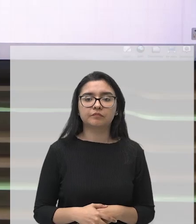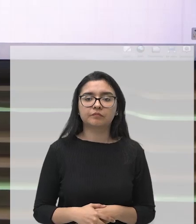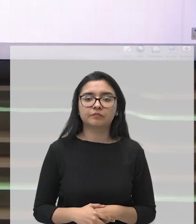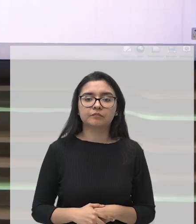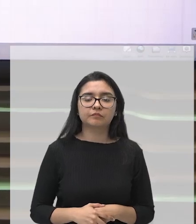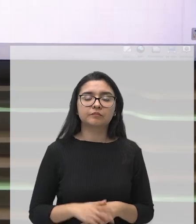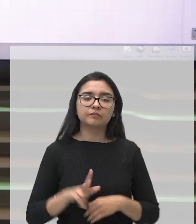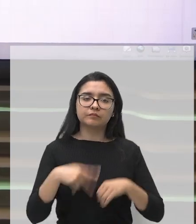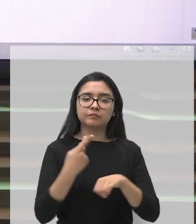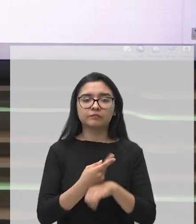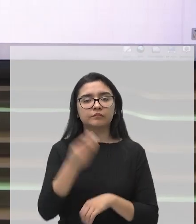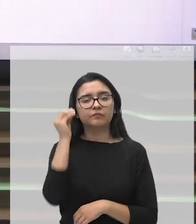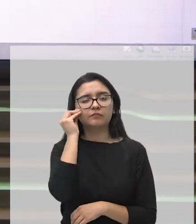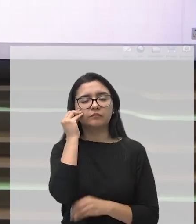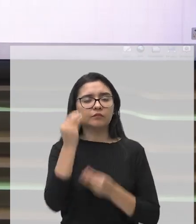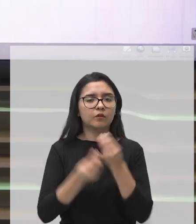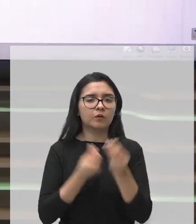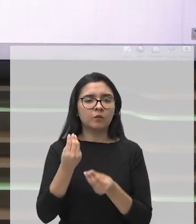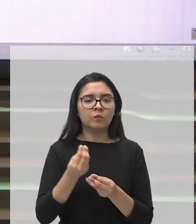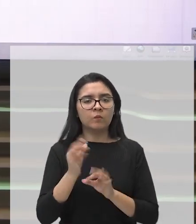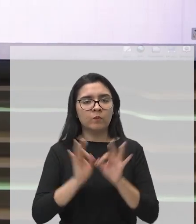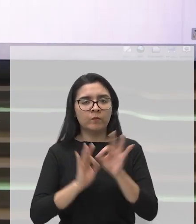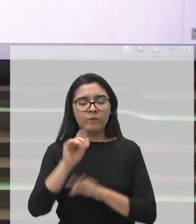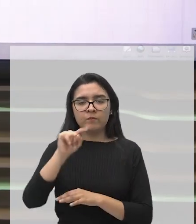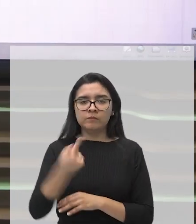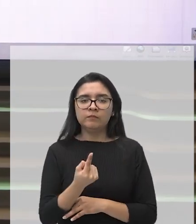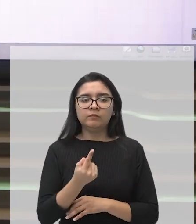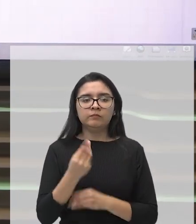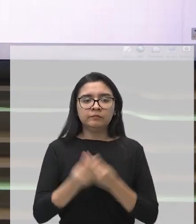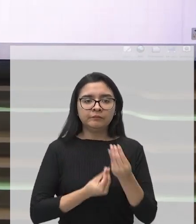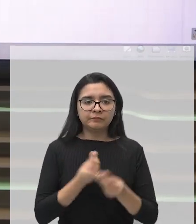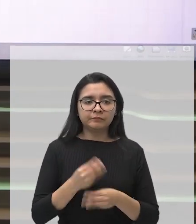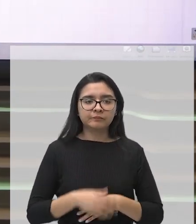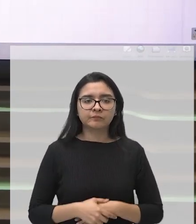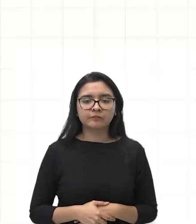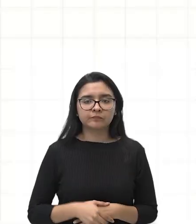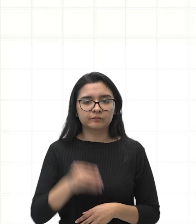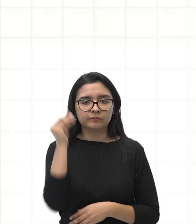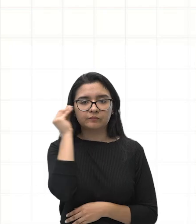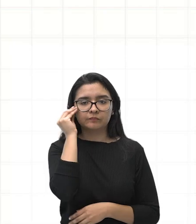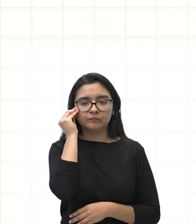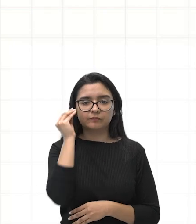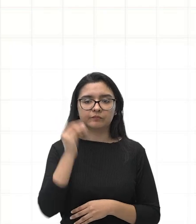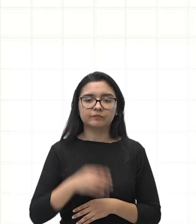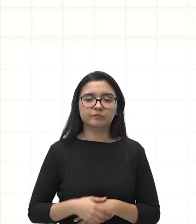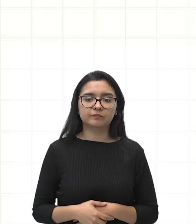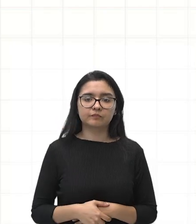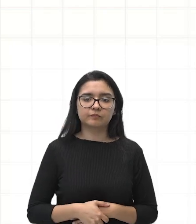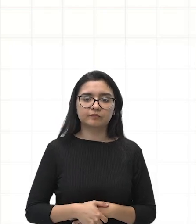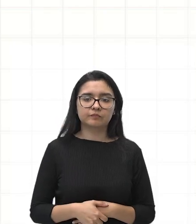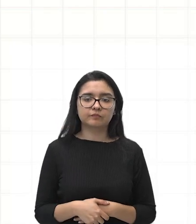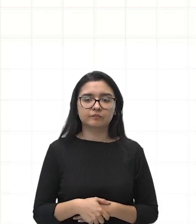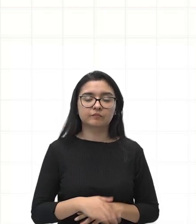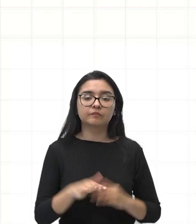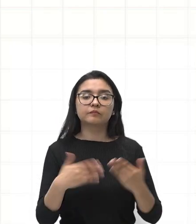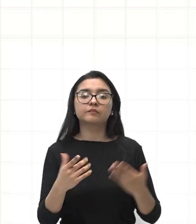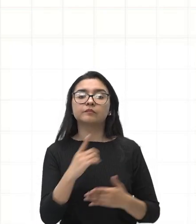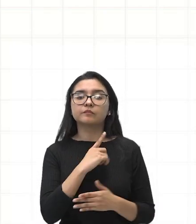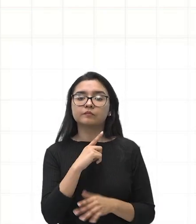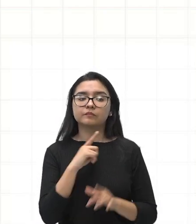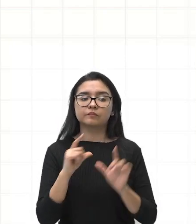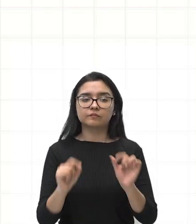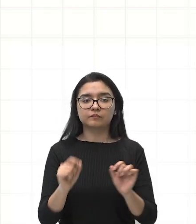vamos, depois a gente pensa na situação da vírgula e o professor vai te lembrar aqui como é que a gente vai posicionar essa vírgula aí. Acompanha só nessa resolução. Então, temos aqui o que